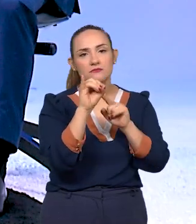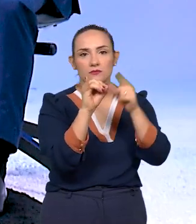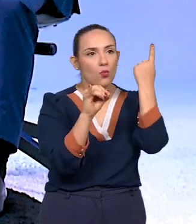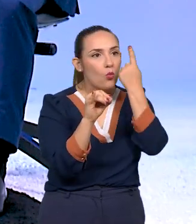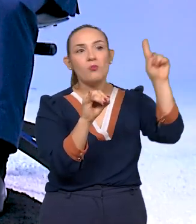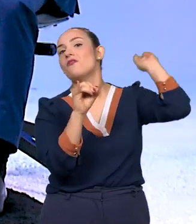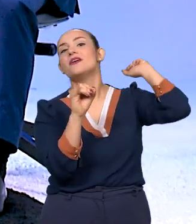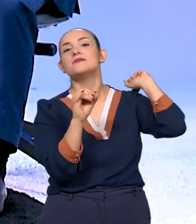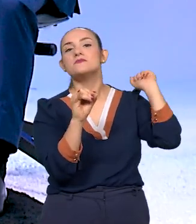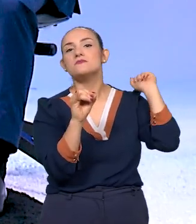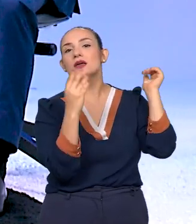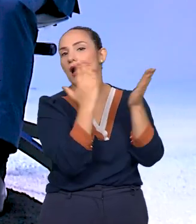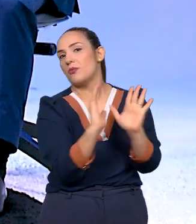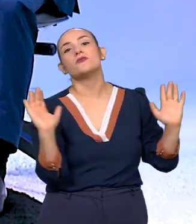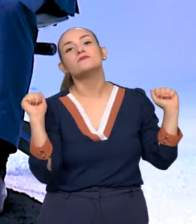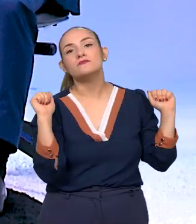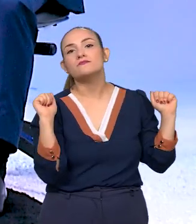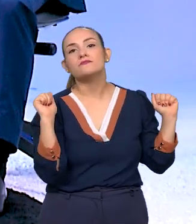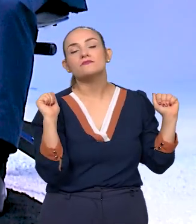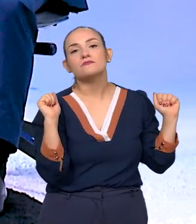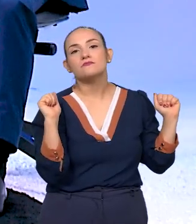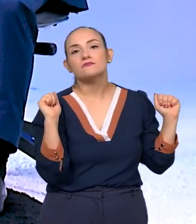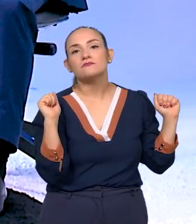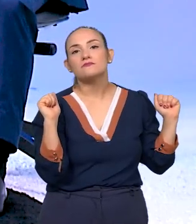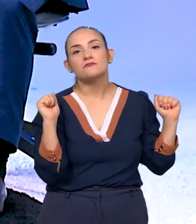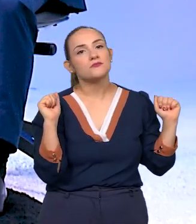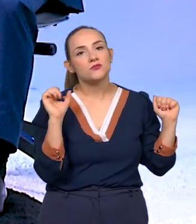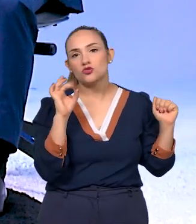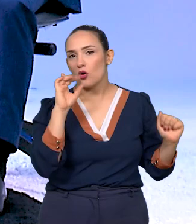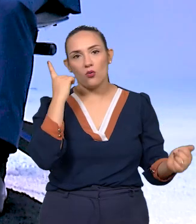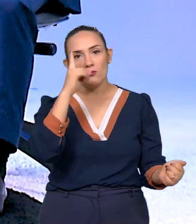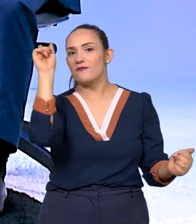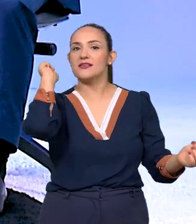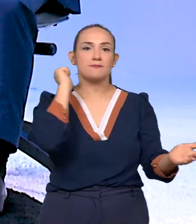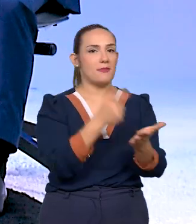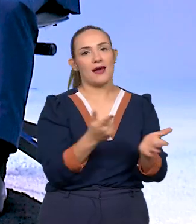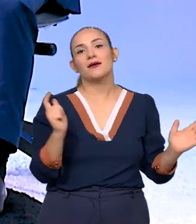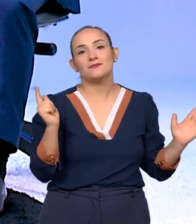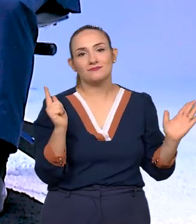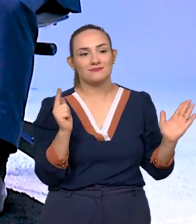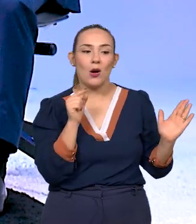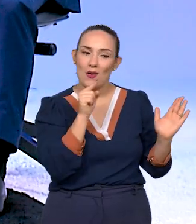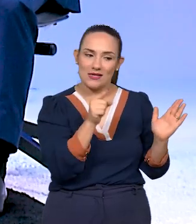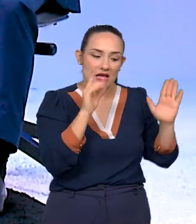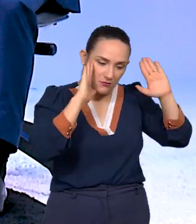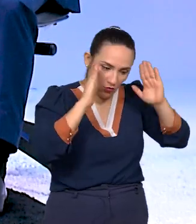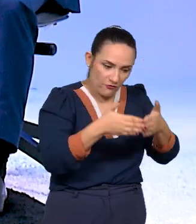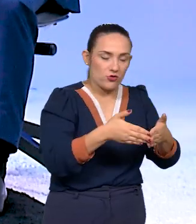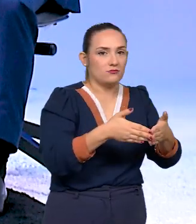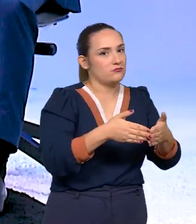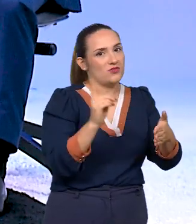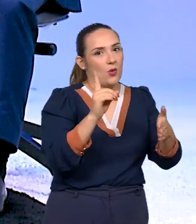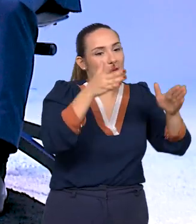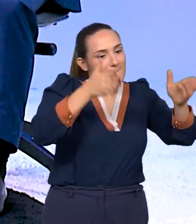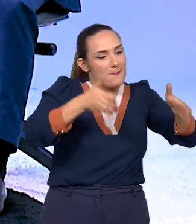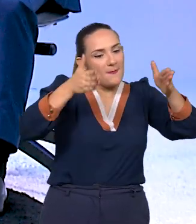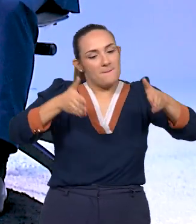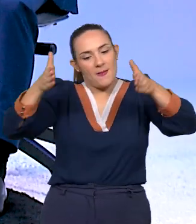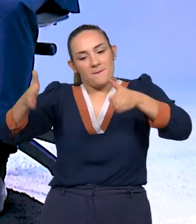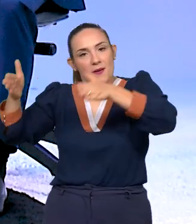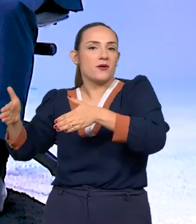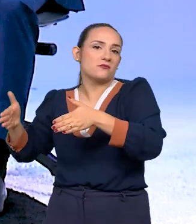Quando você adquire esse imóvel, você concorda que você só vai pagar o ITBI nessa transferência para o seu nome? Ele é um imposto